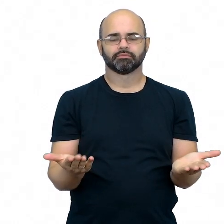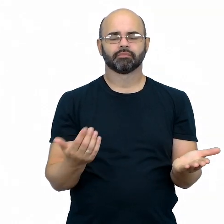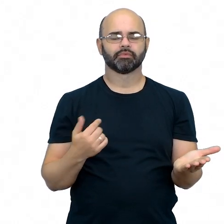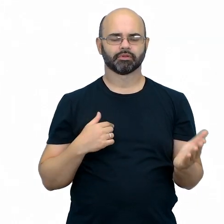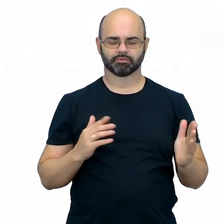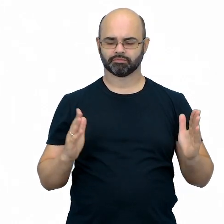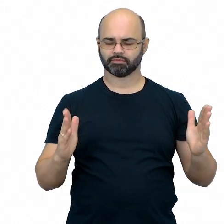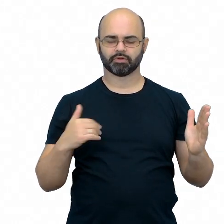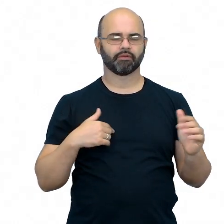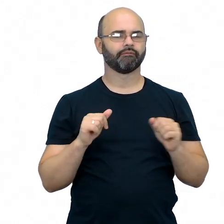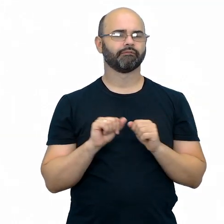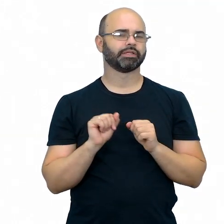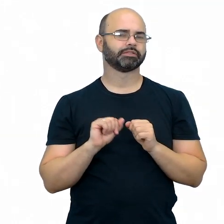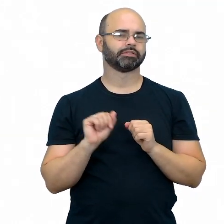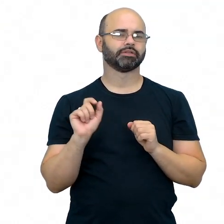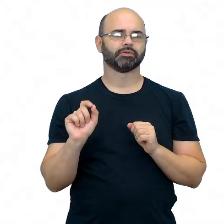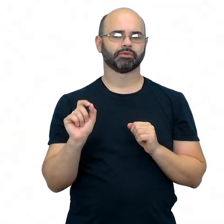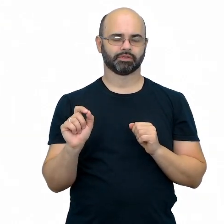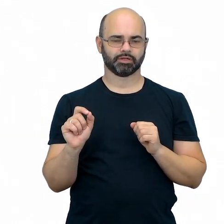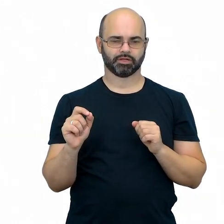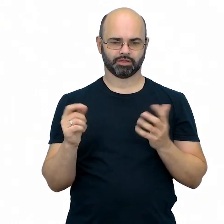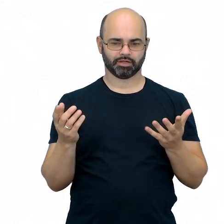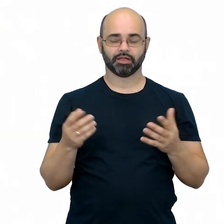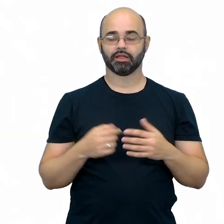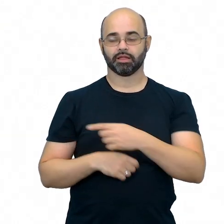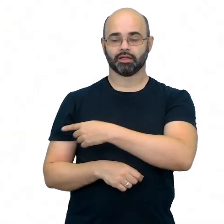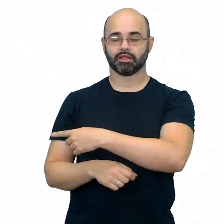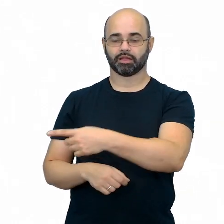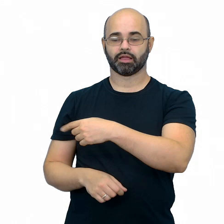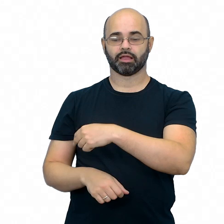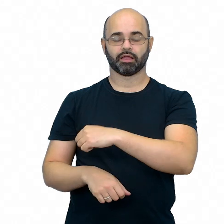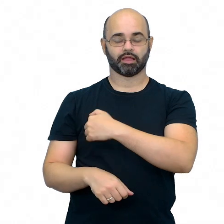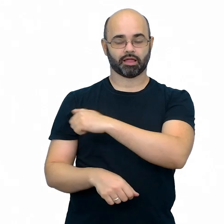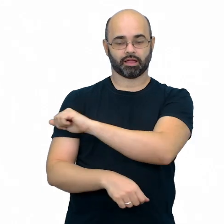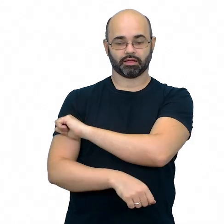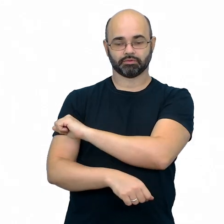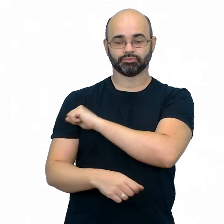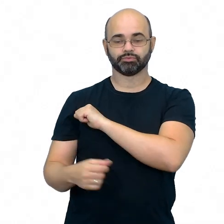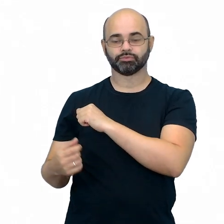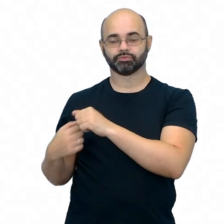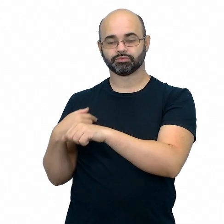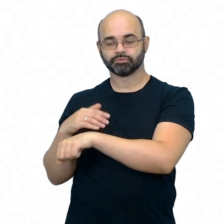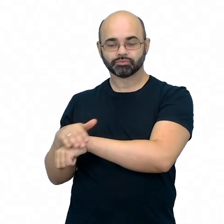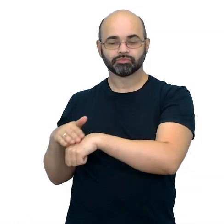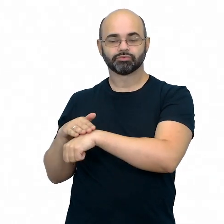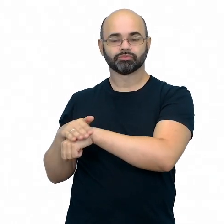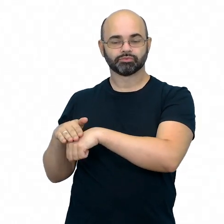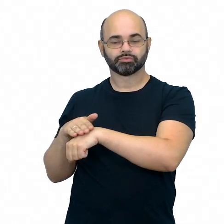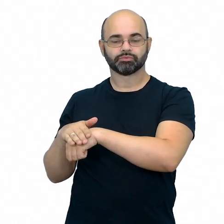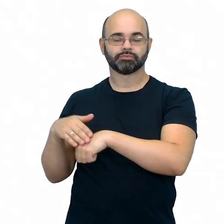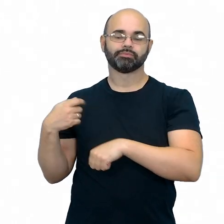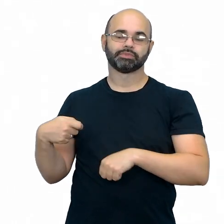fazer, né? O que eu preciso discutir com esse estudante. Vamos lá.